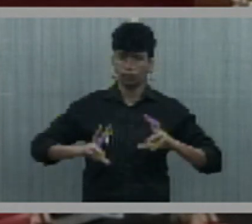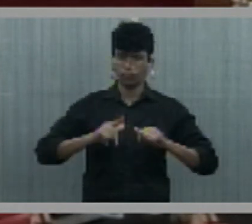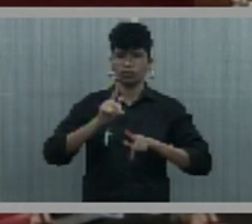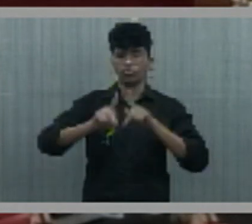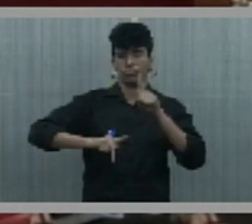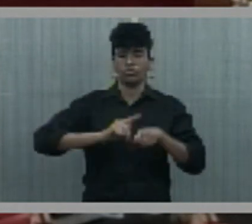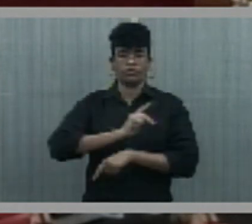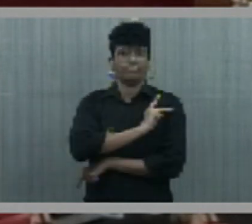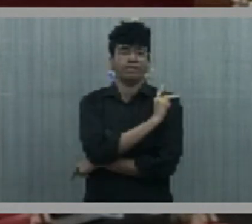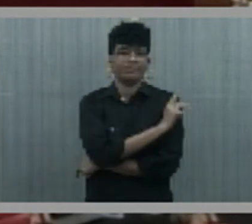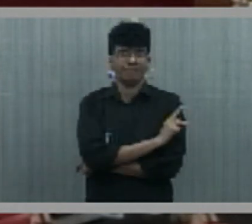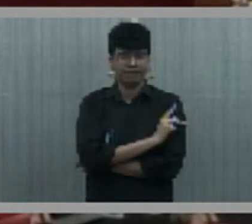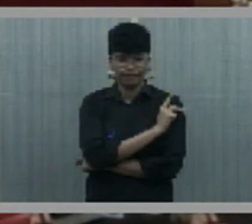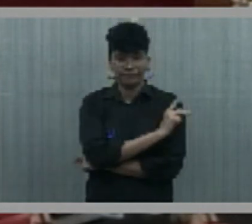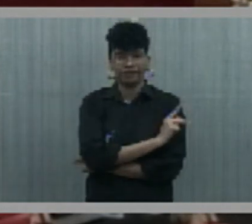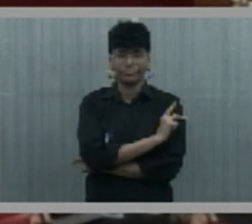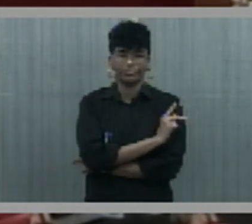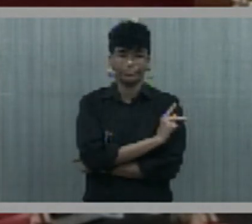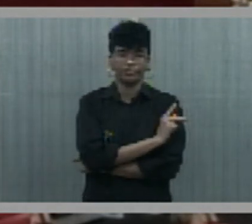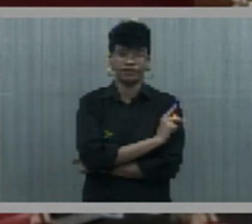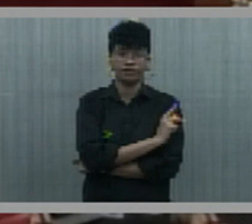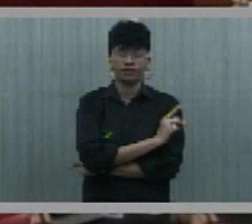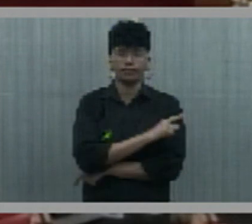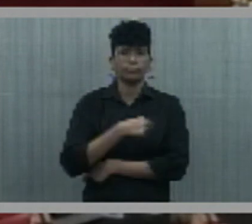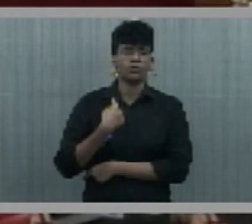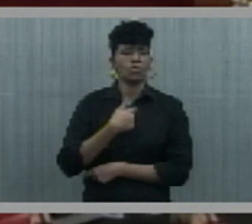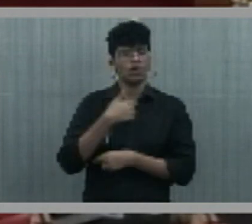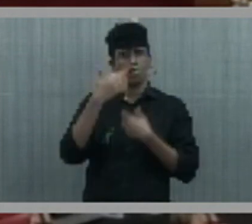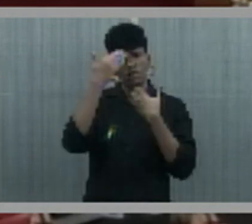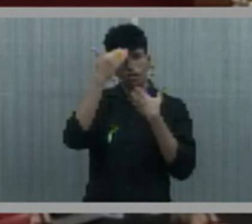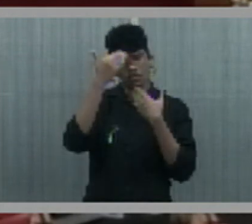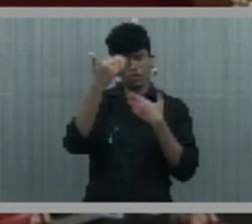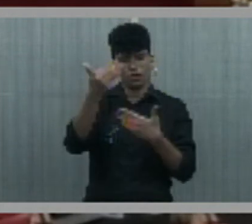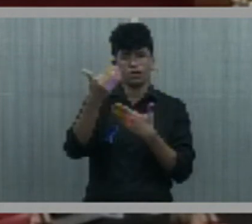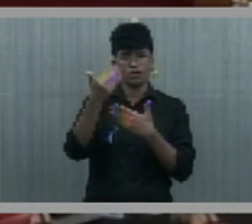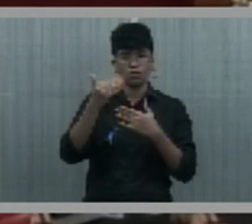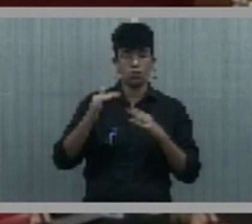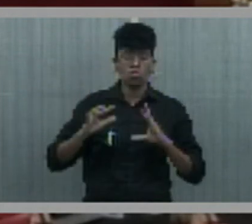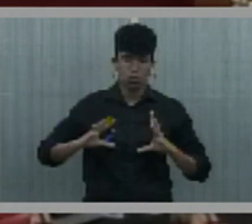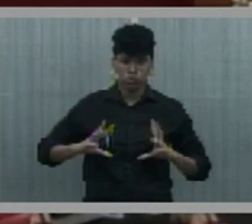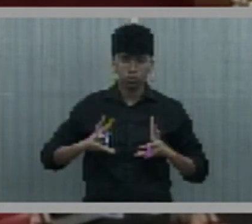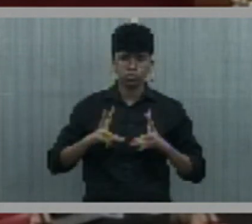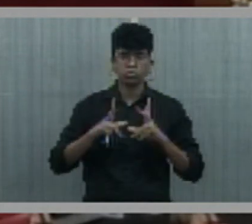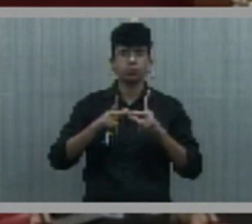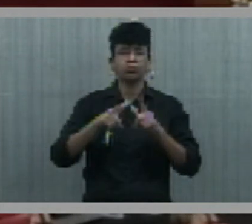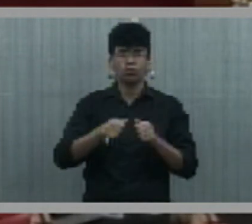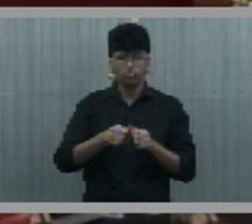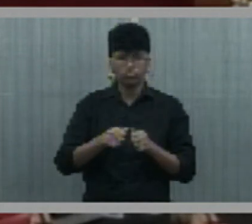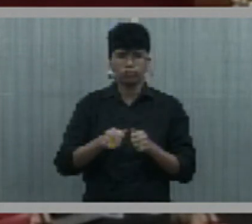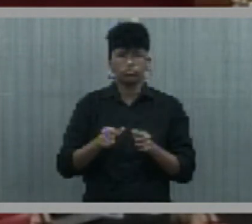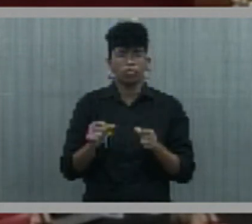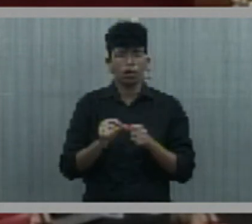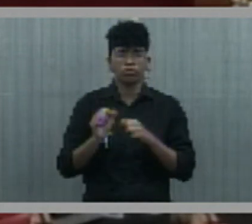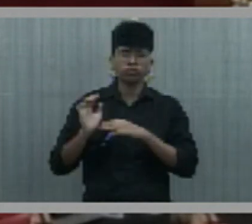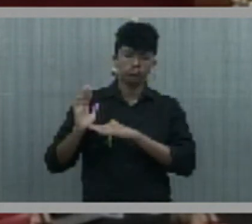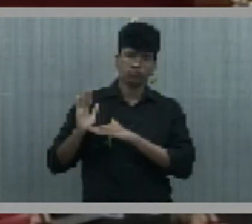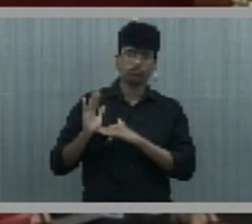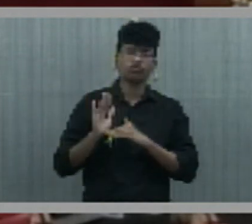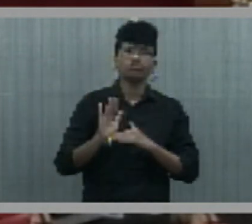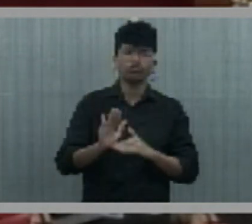população piauiense, nossos agradecimentos por tudo que Vossas Excelências